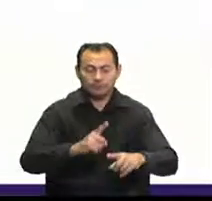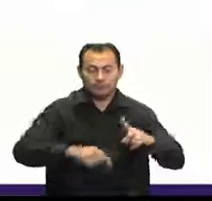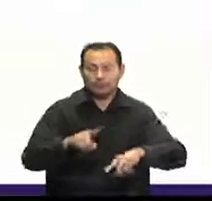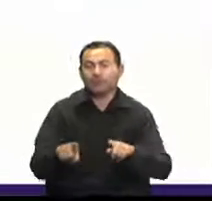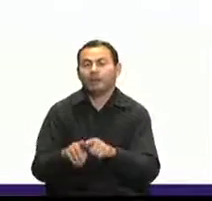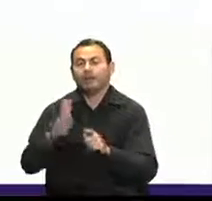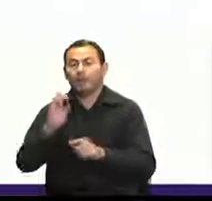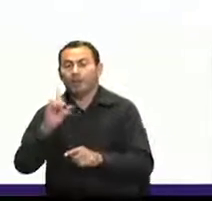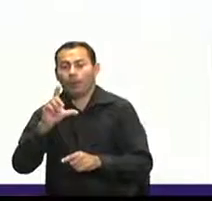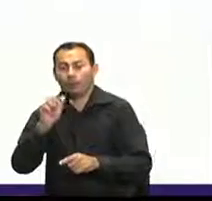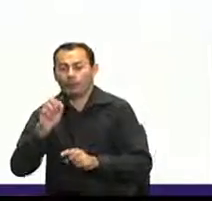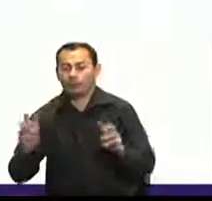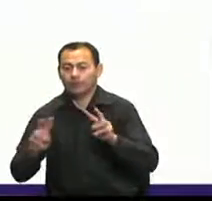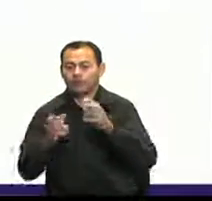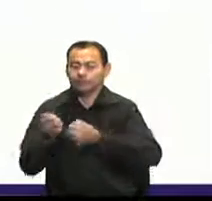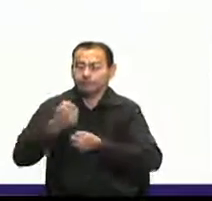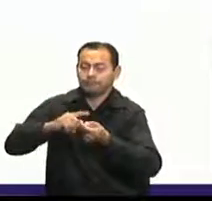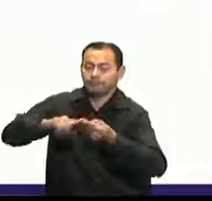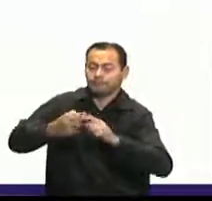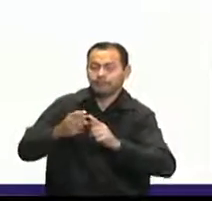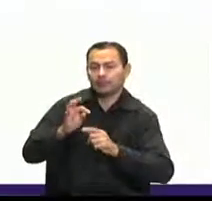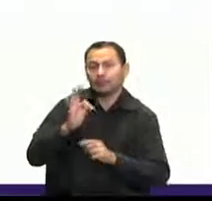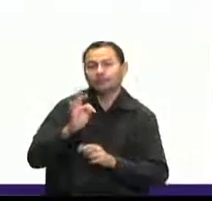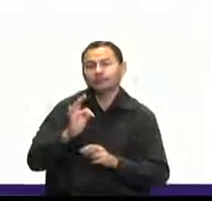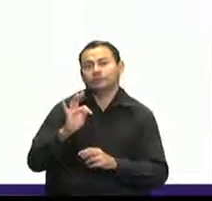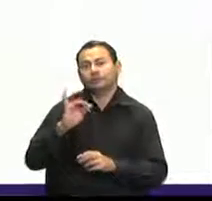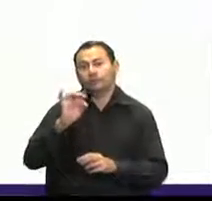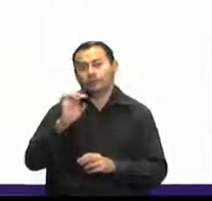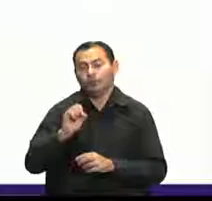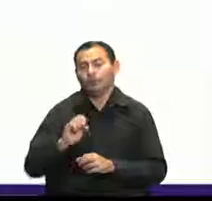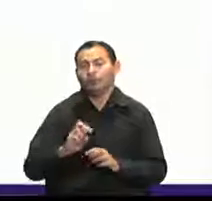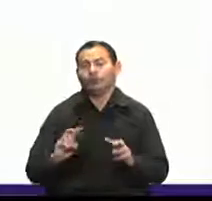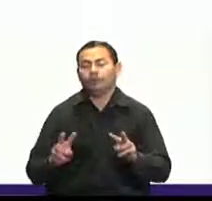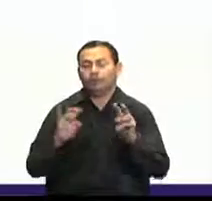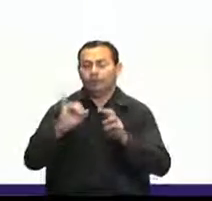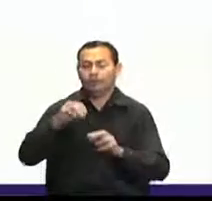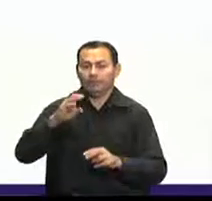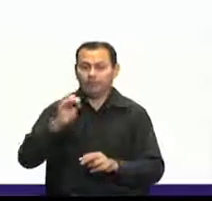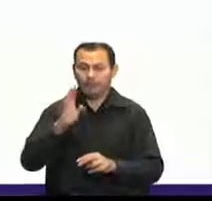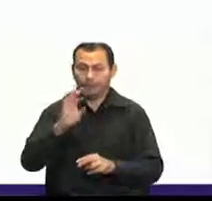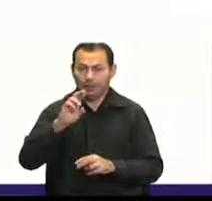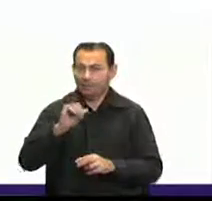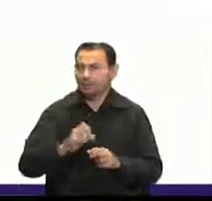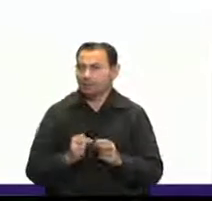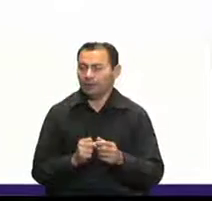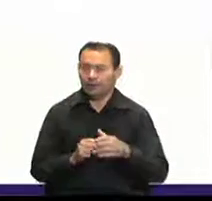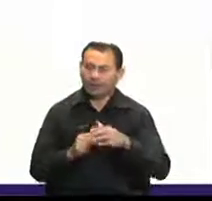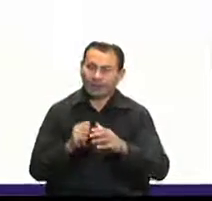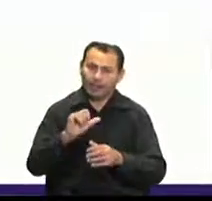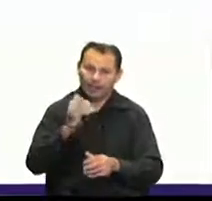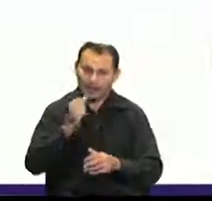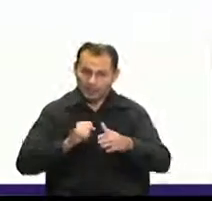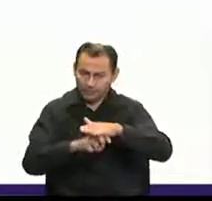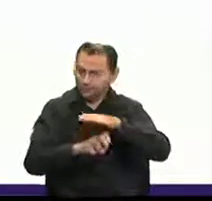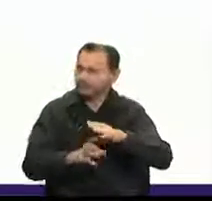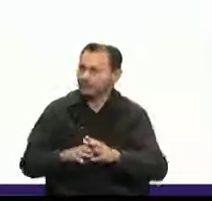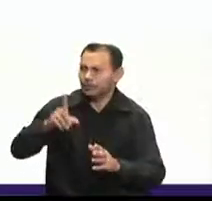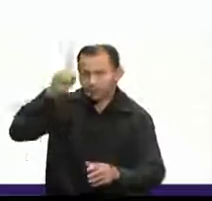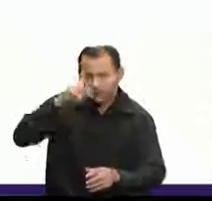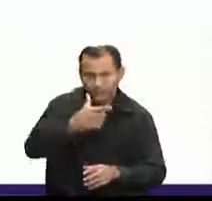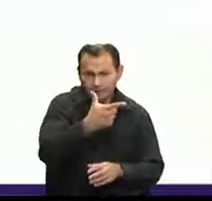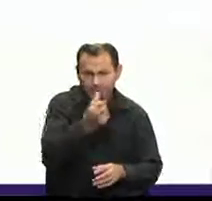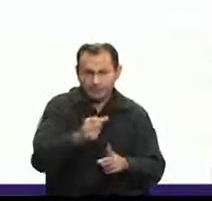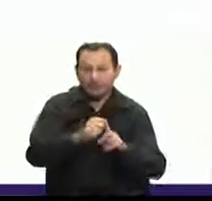ea bolsa de valores que fazem negociações de títulos valores mobiliários como ações em 26 de março de